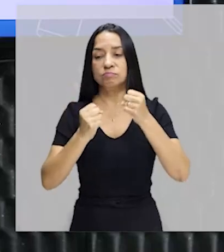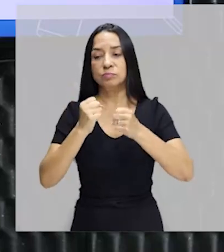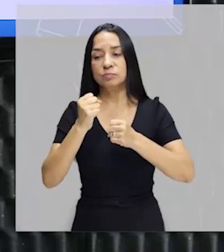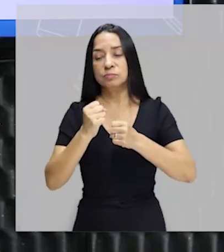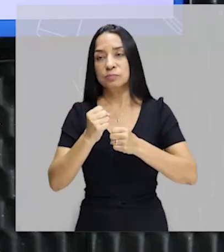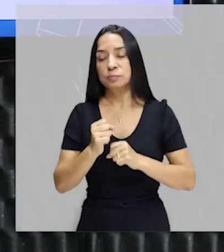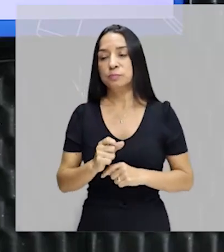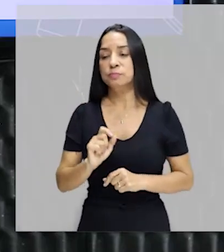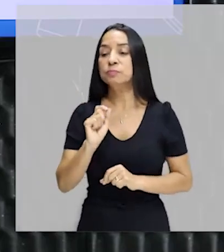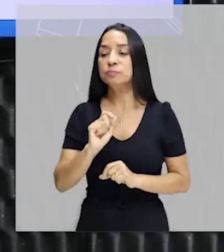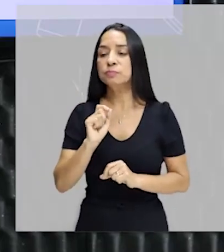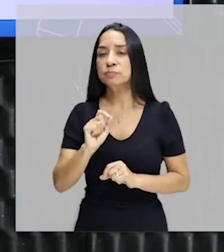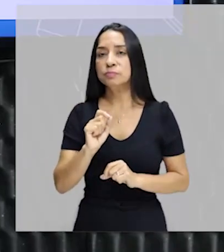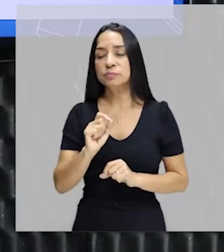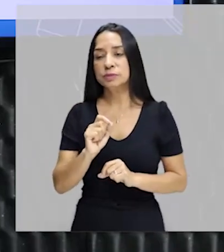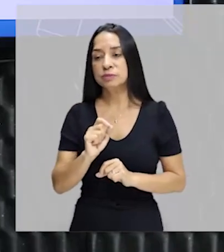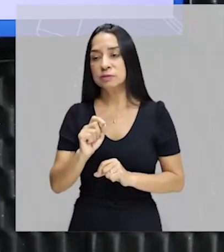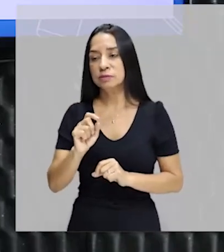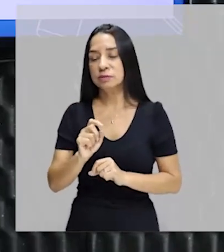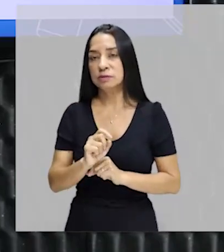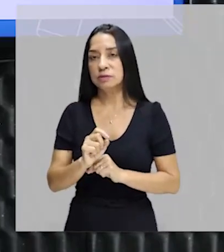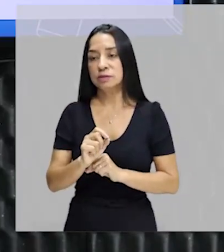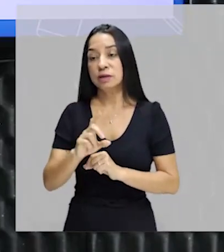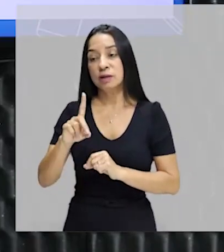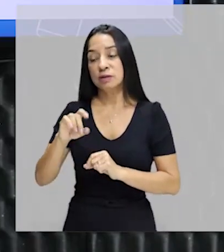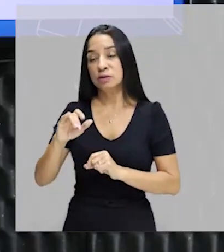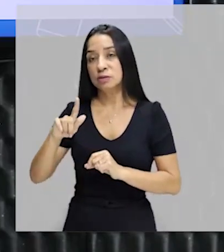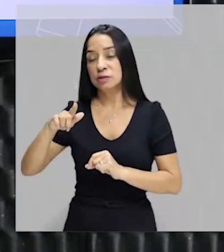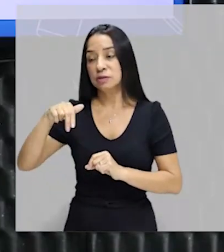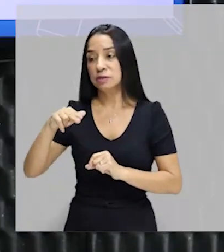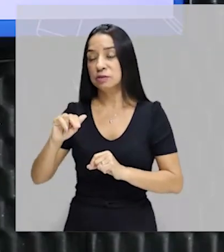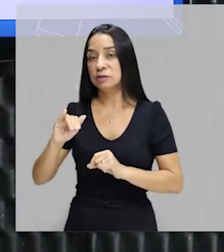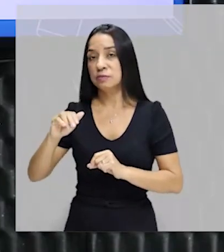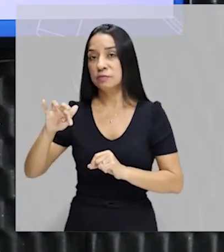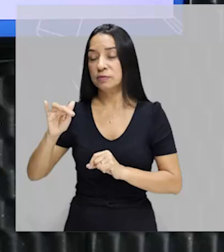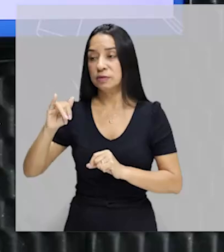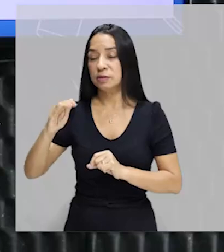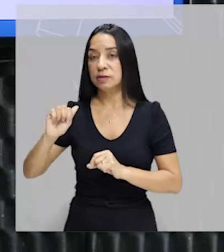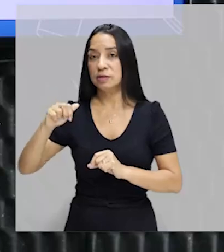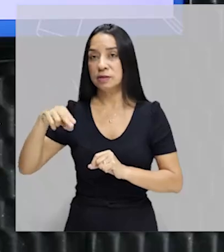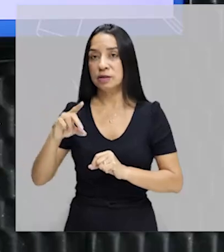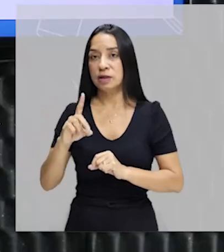que está dignificando o trabalho manual, que está